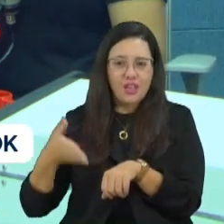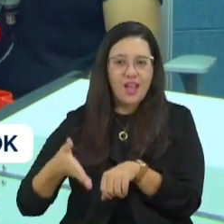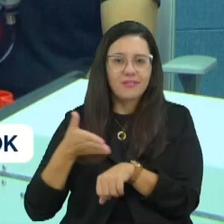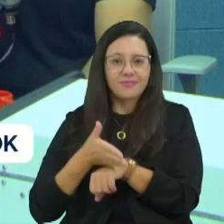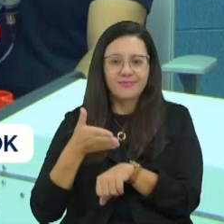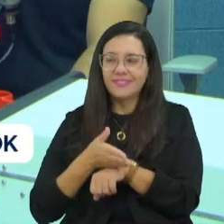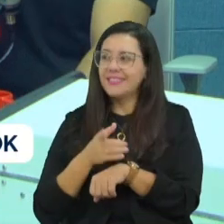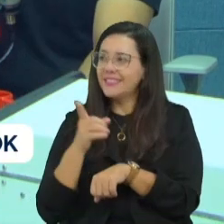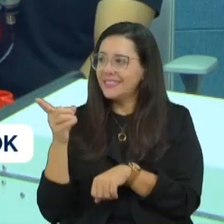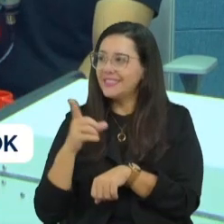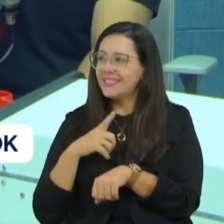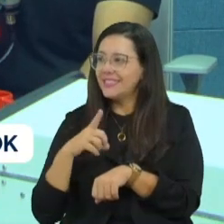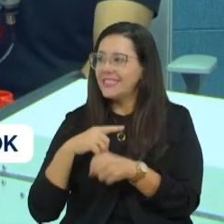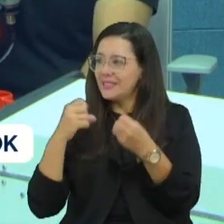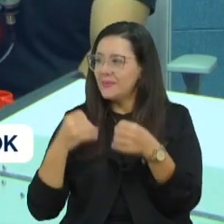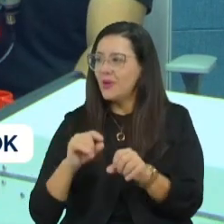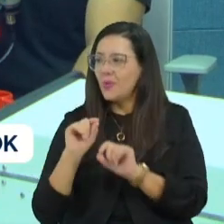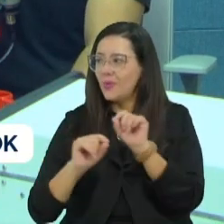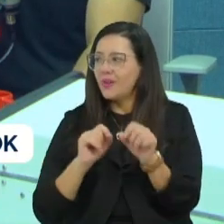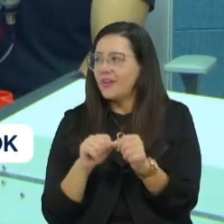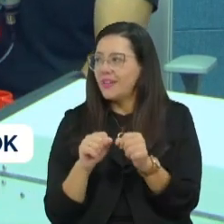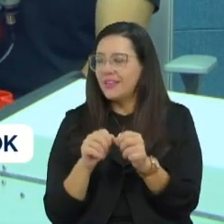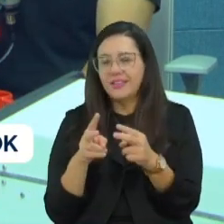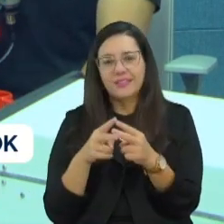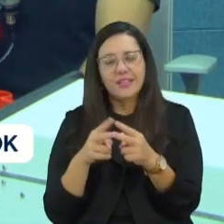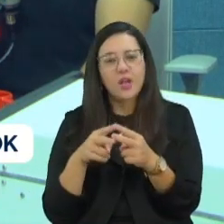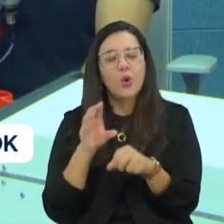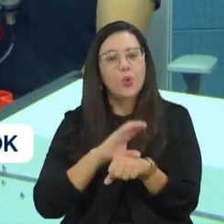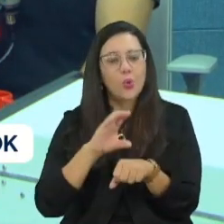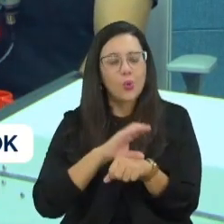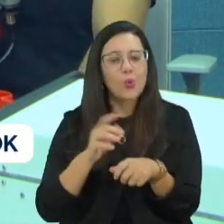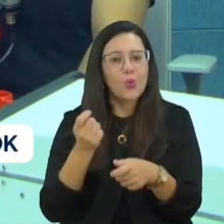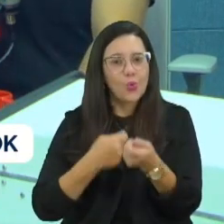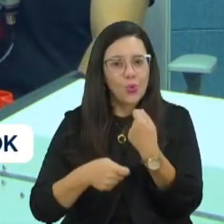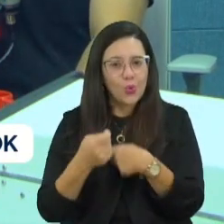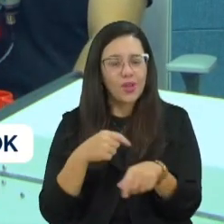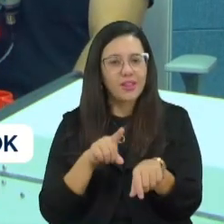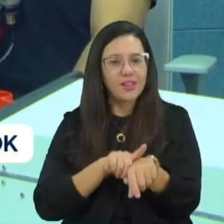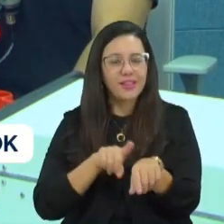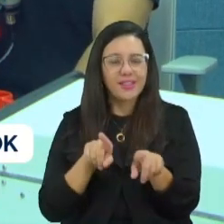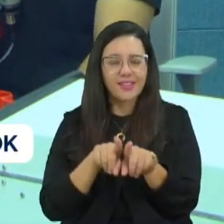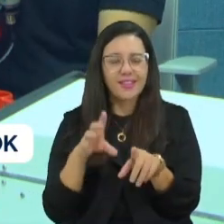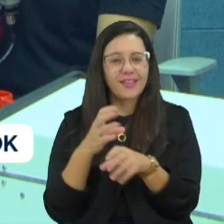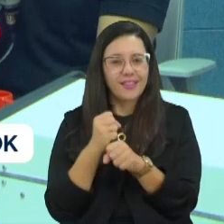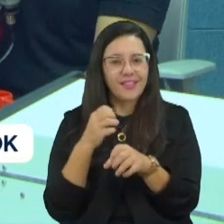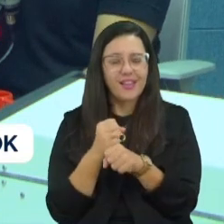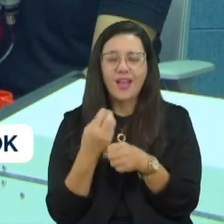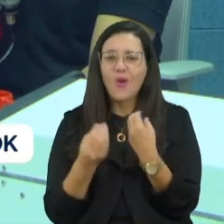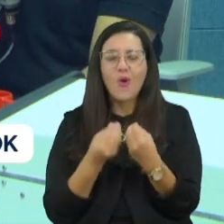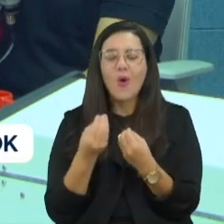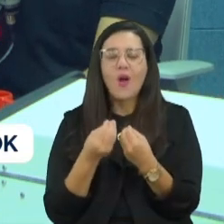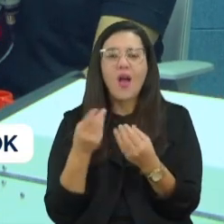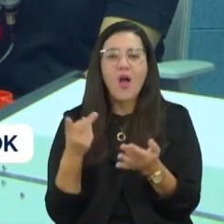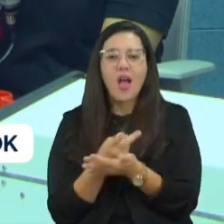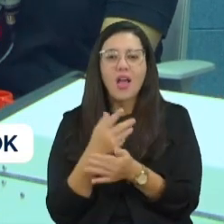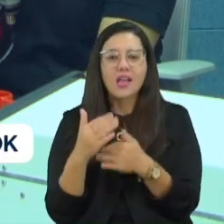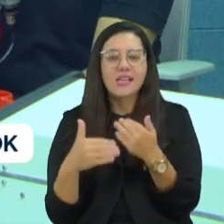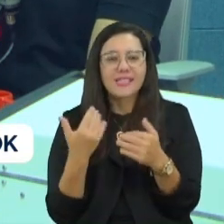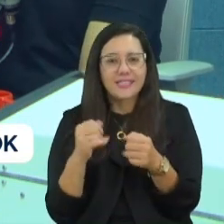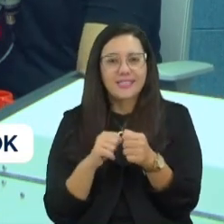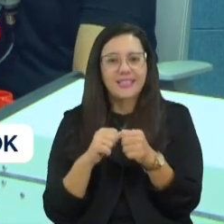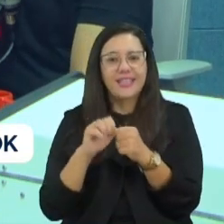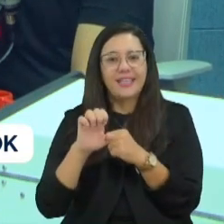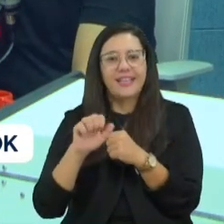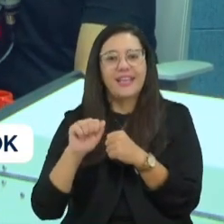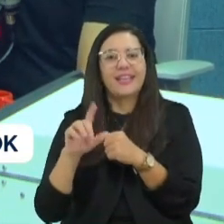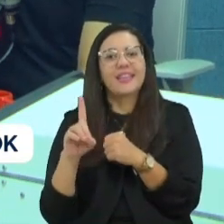E agora você, para falar desses dois cursos, né, Administração de Empresas e Ciências Contábeis, como funciona na modalidade